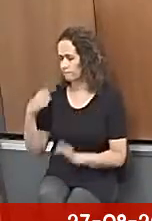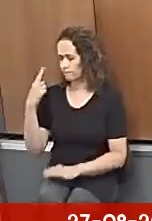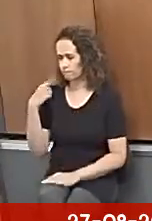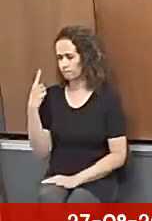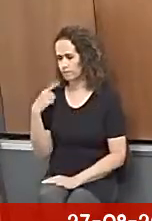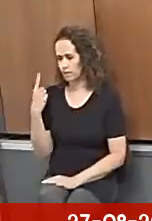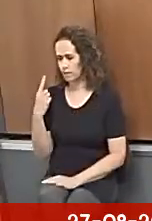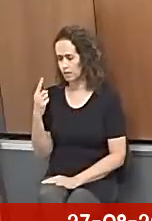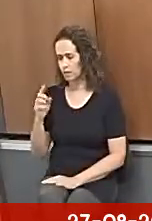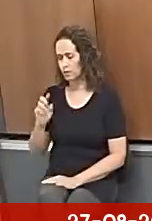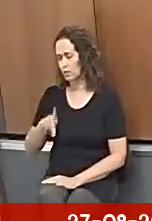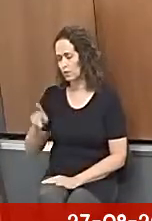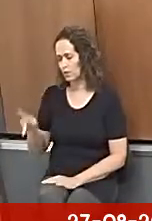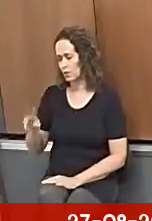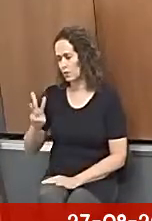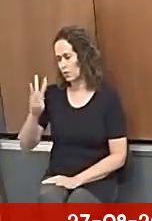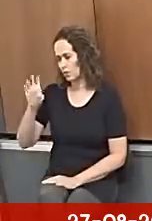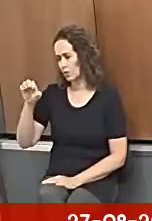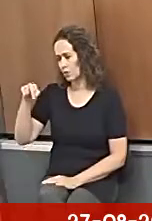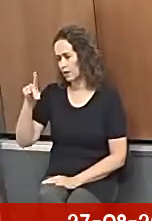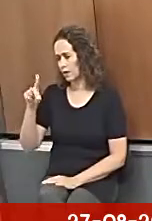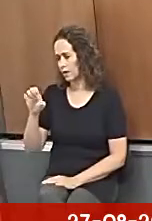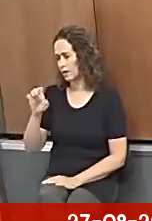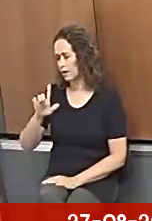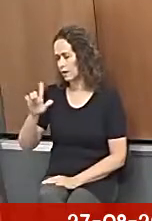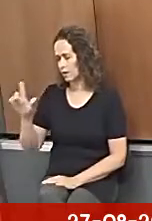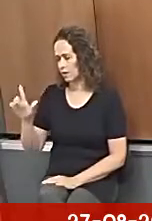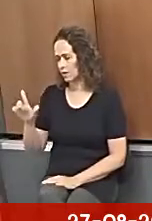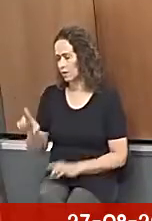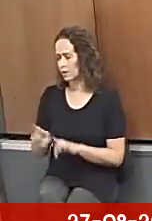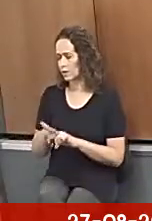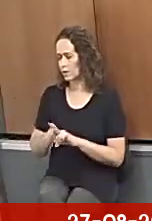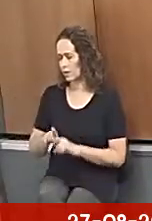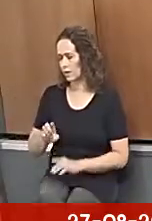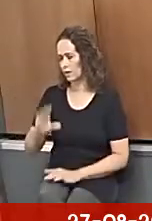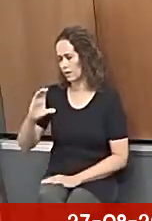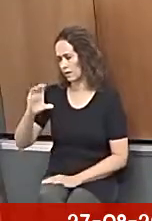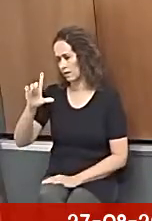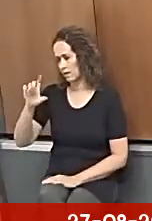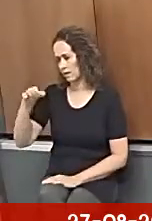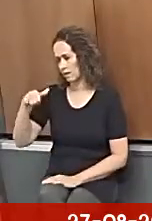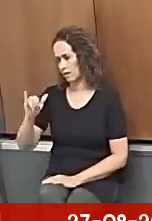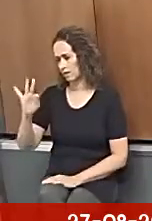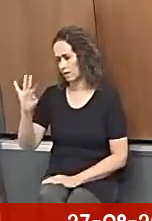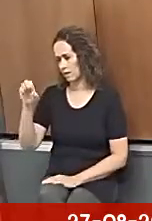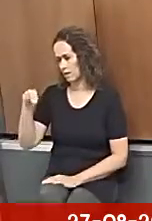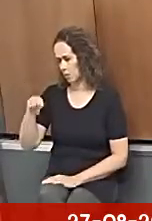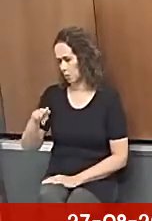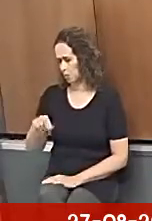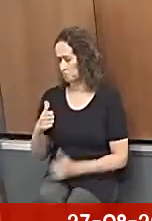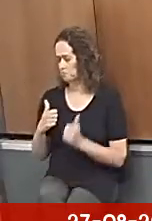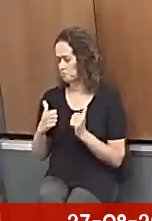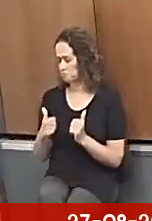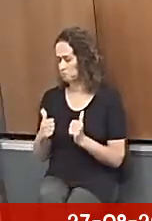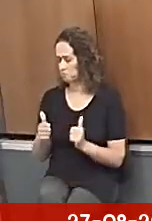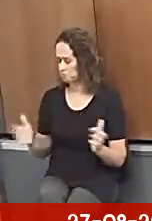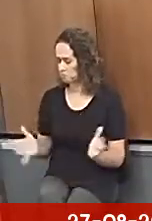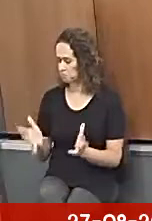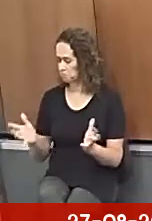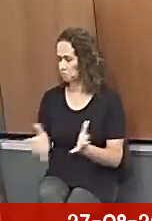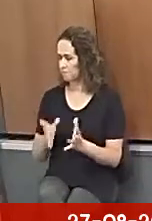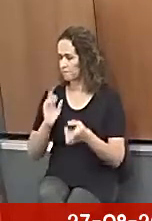sou eu professor cleiton que brilhantemente estão conduzindo essa comissão